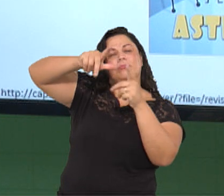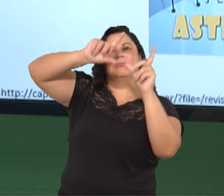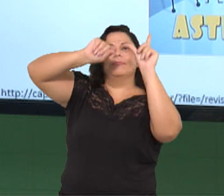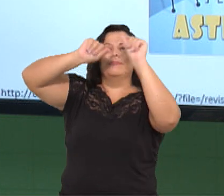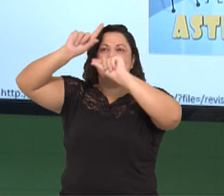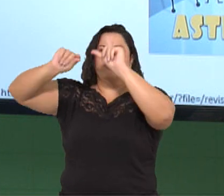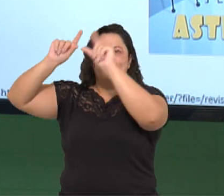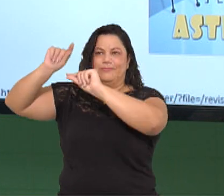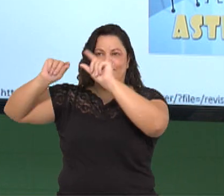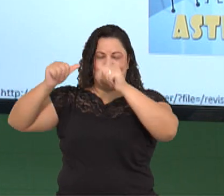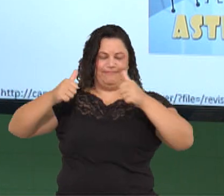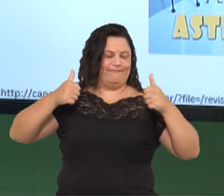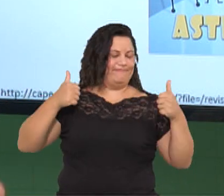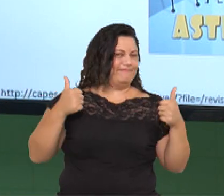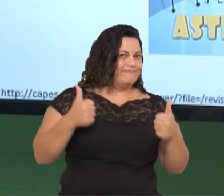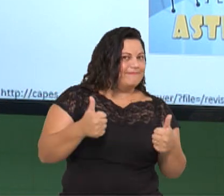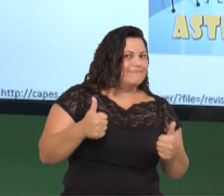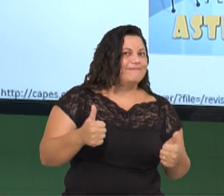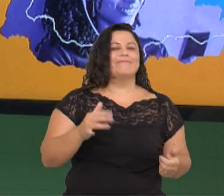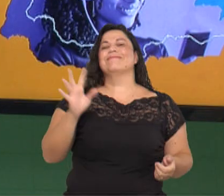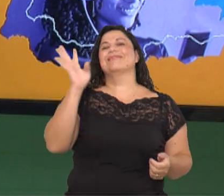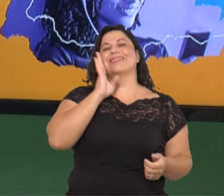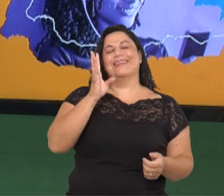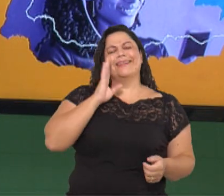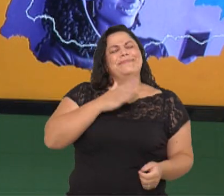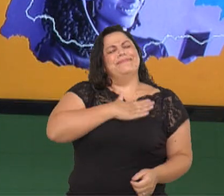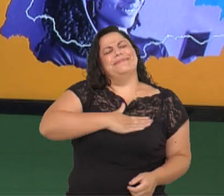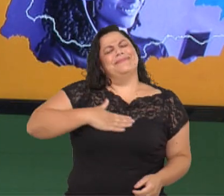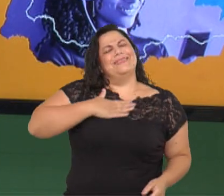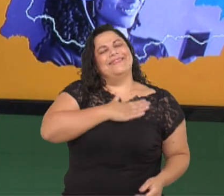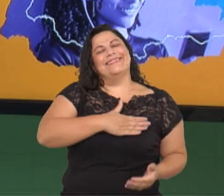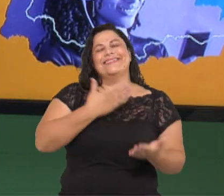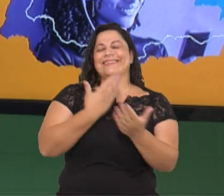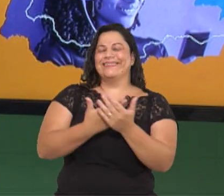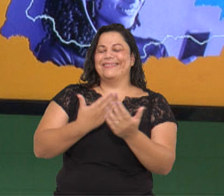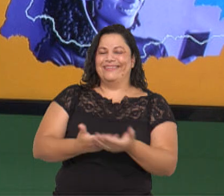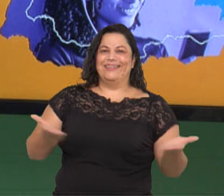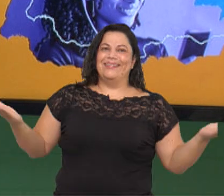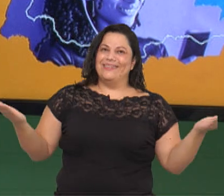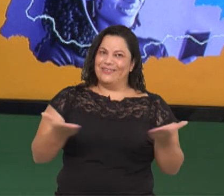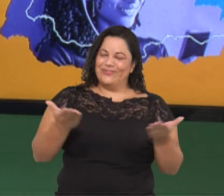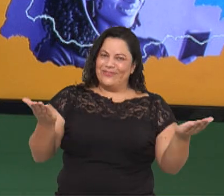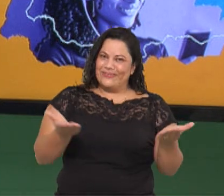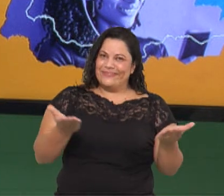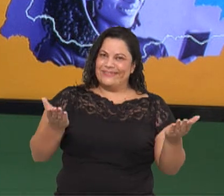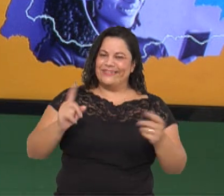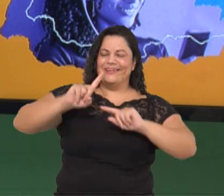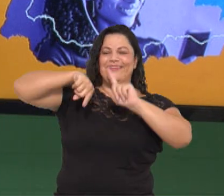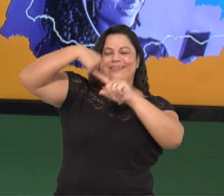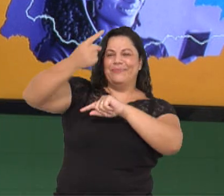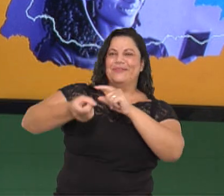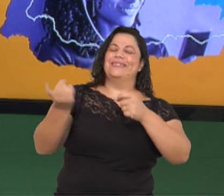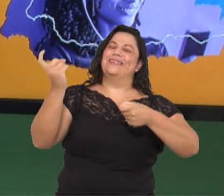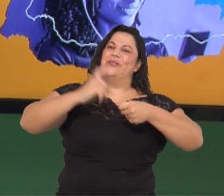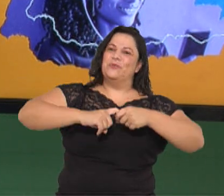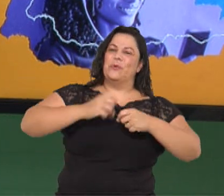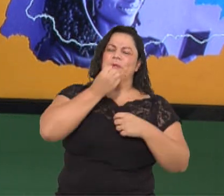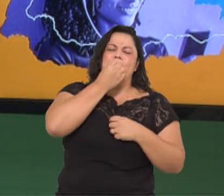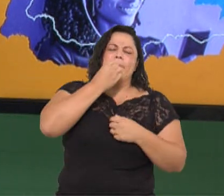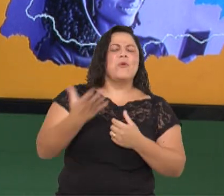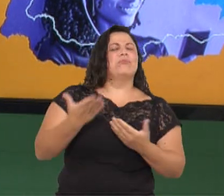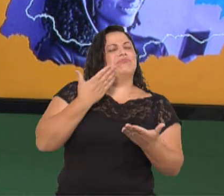essa leitura. Legal, né? Espero que você tenha gostado da nossa aula de hoje e nós retornamos numa próxima. Bons estudos!